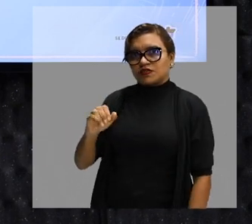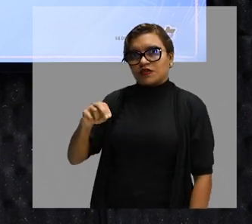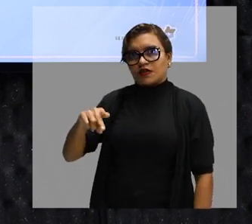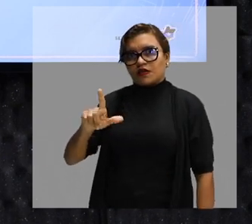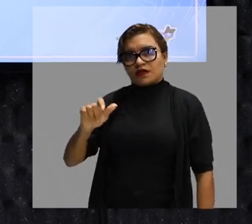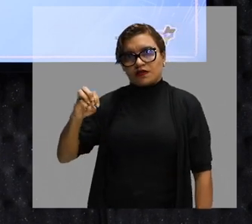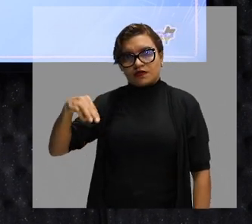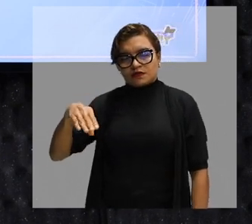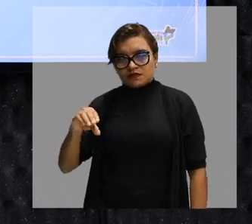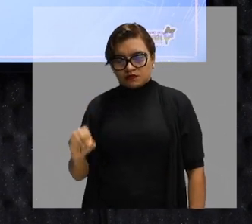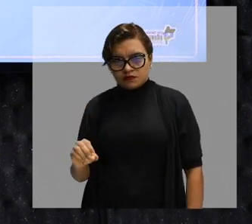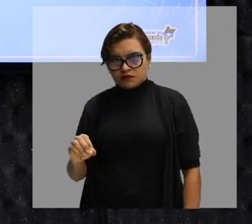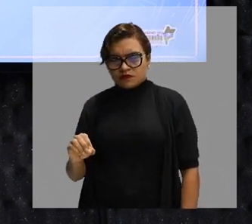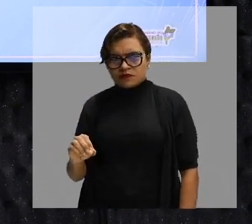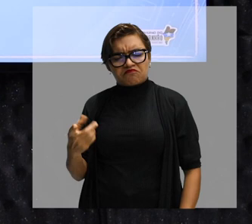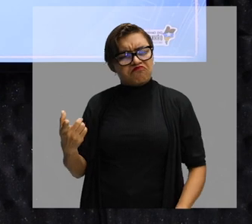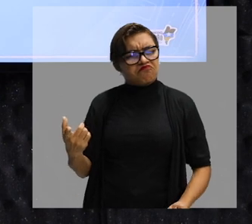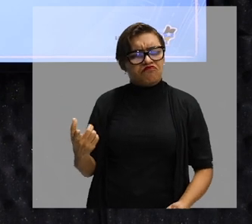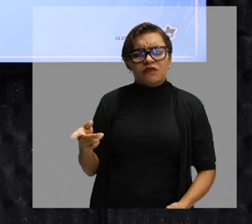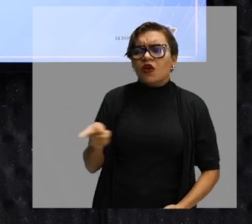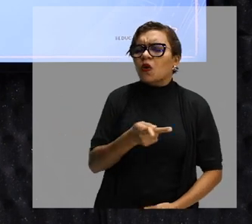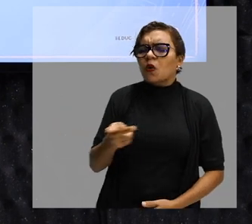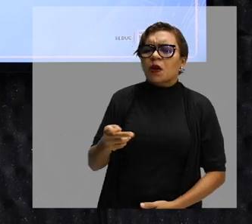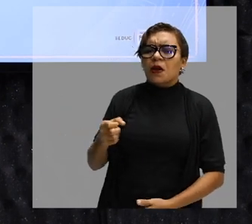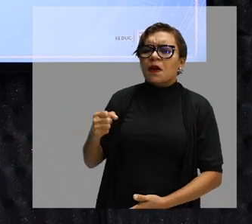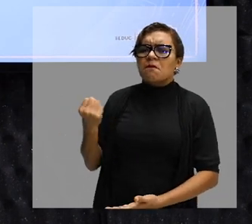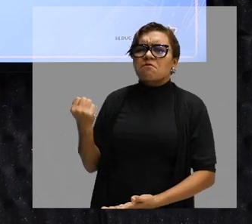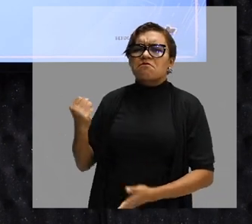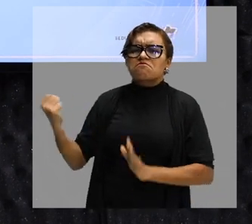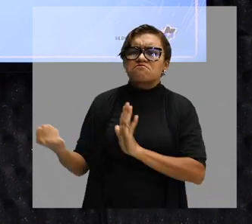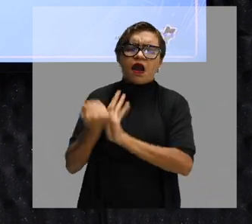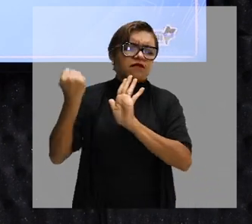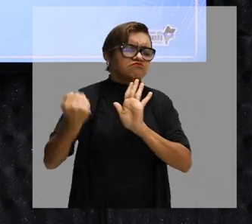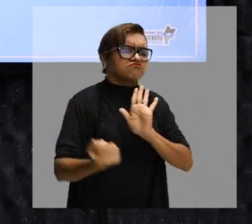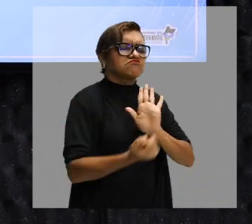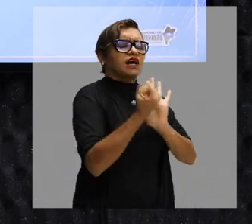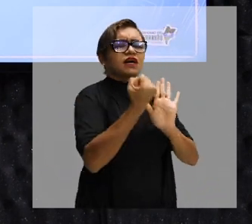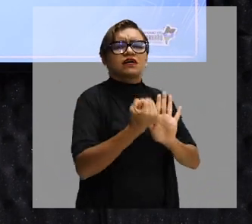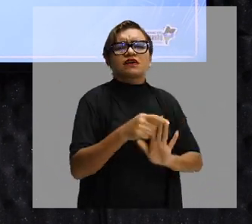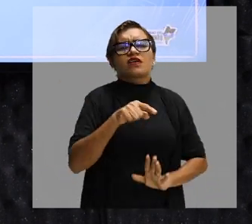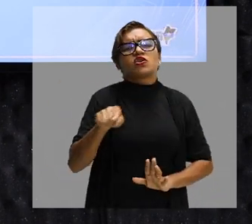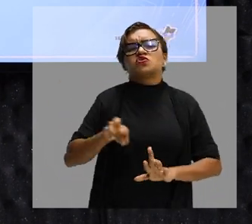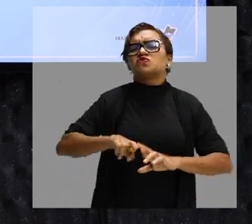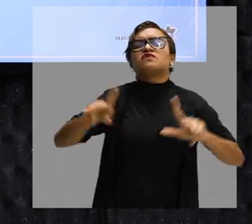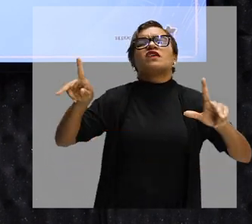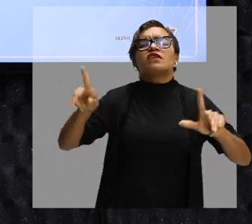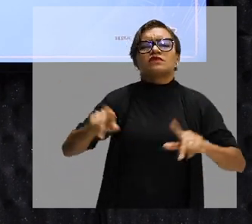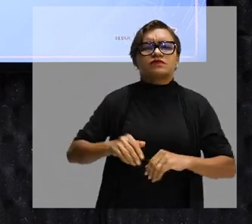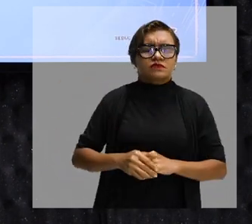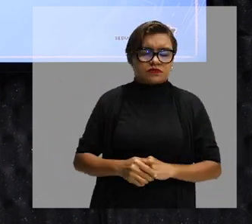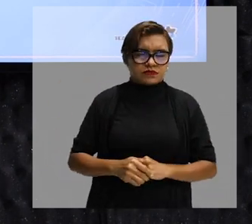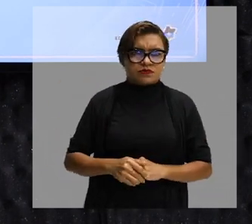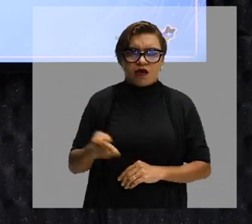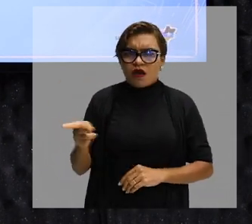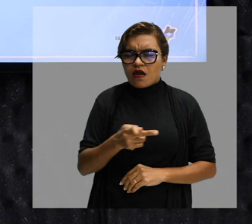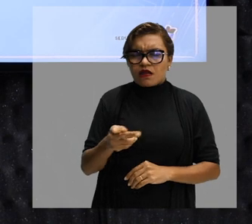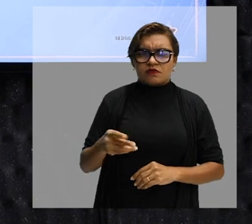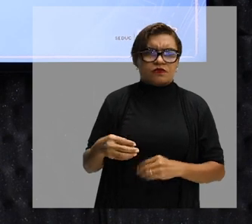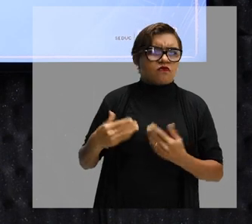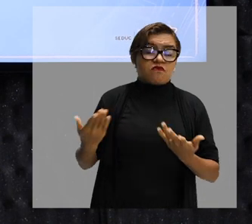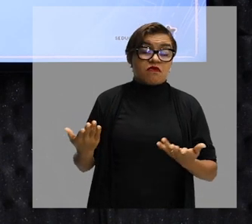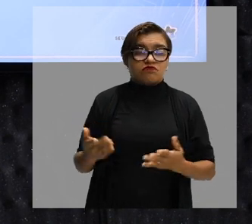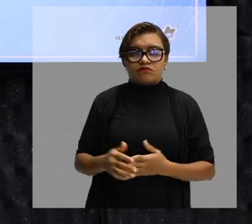elemento fundamental? Qual é o elemento mais marcante, professor, que eu vou encontrar que diferencia o liberalismo